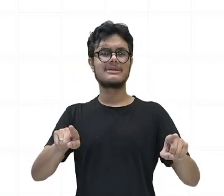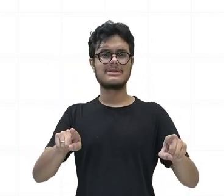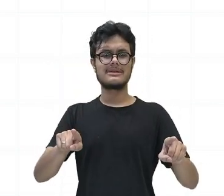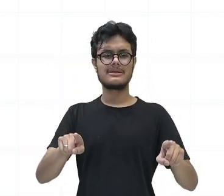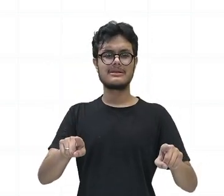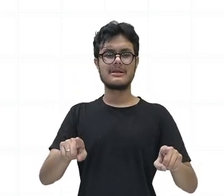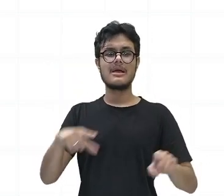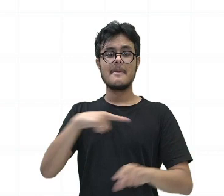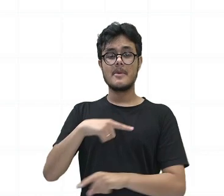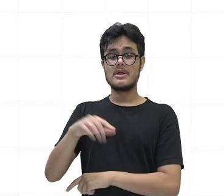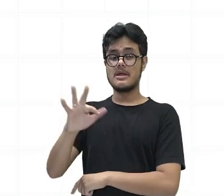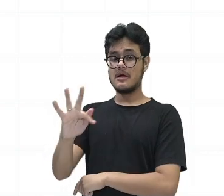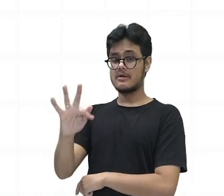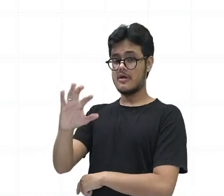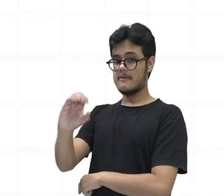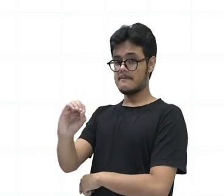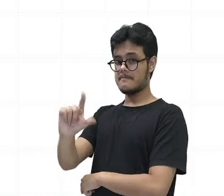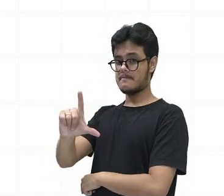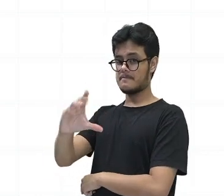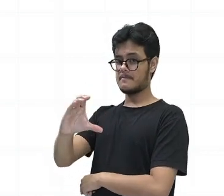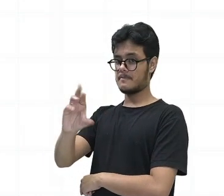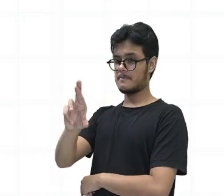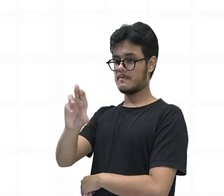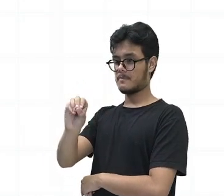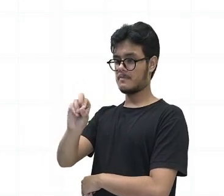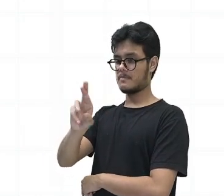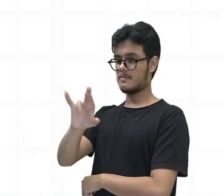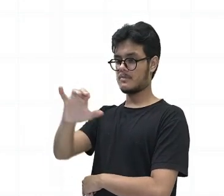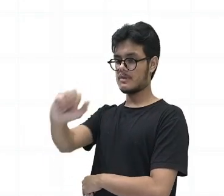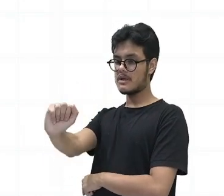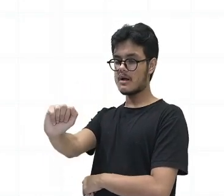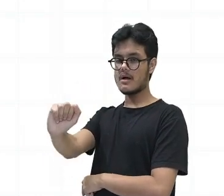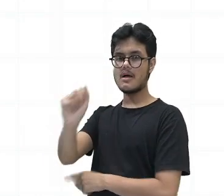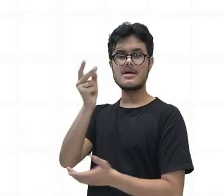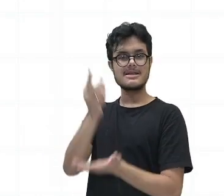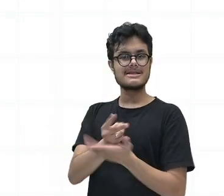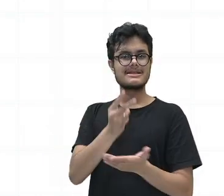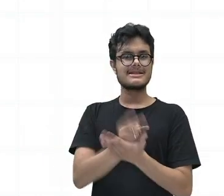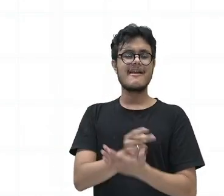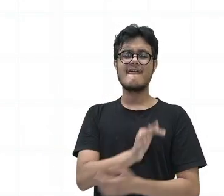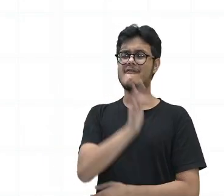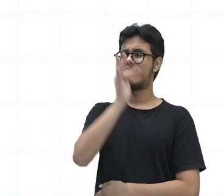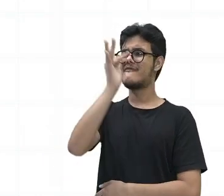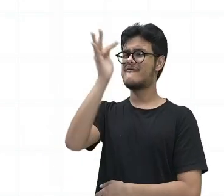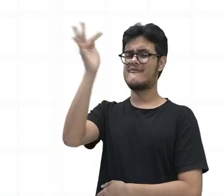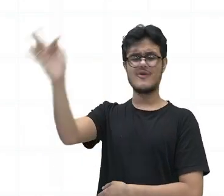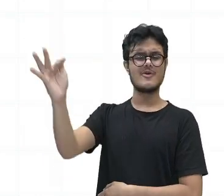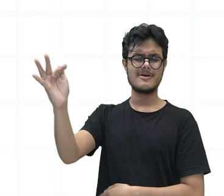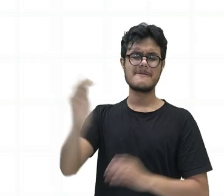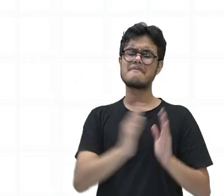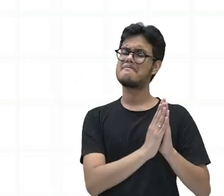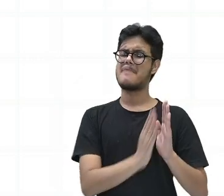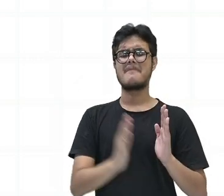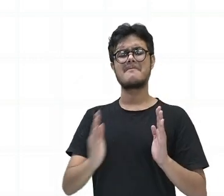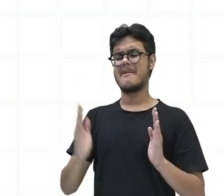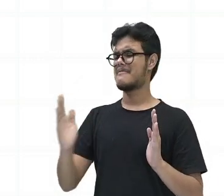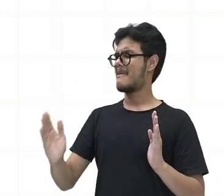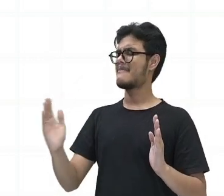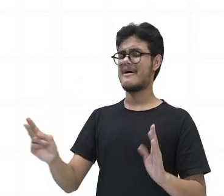as músicas que envolvem a palavra folclórica, geralmente elas